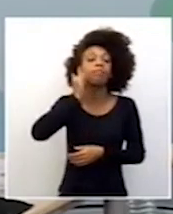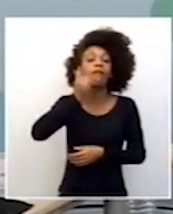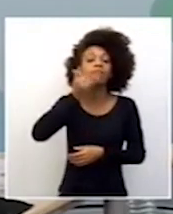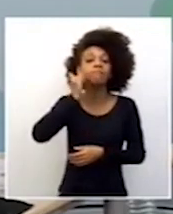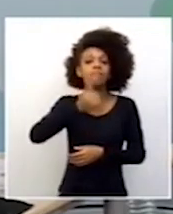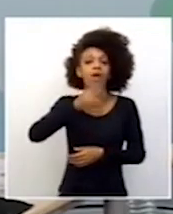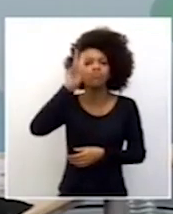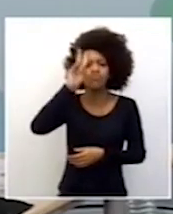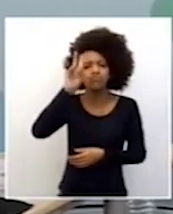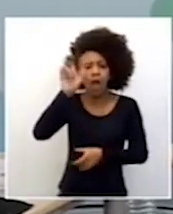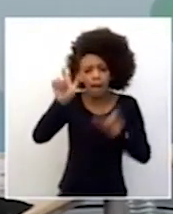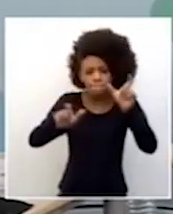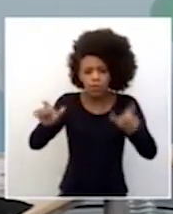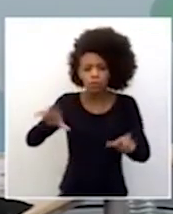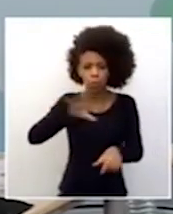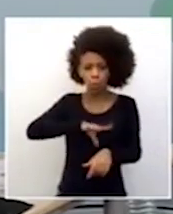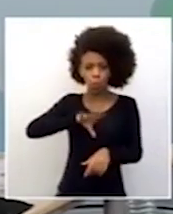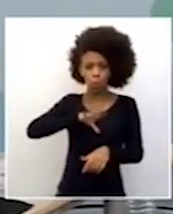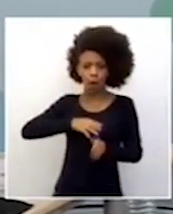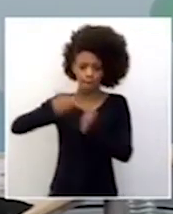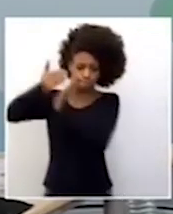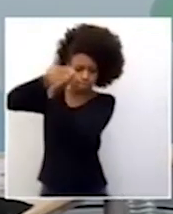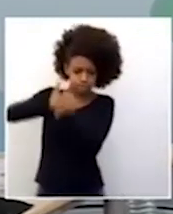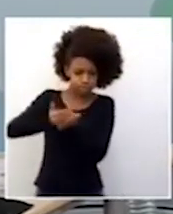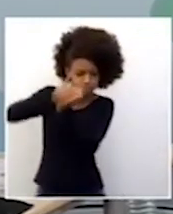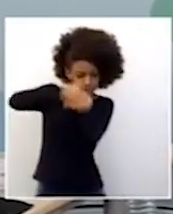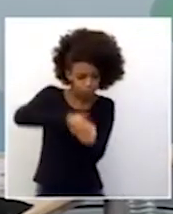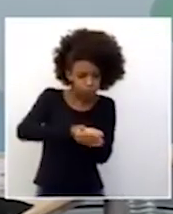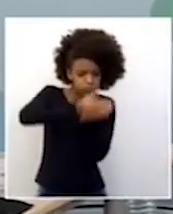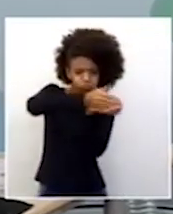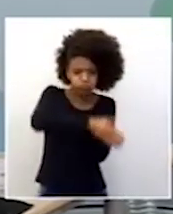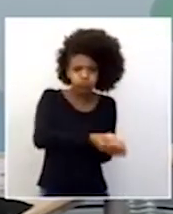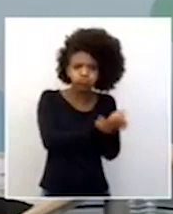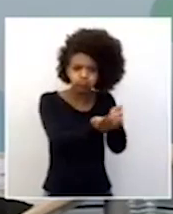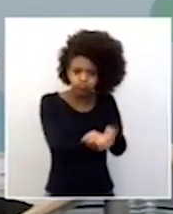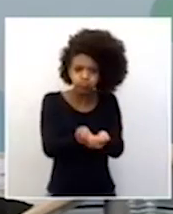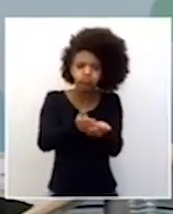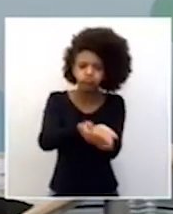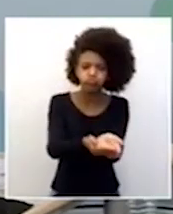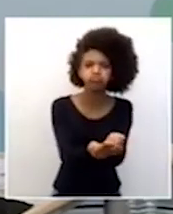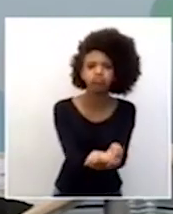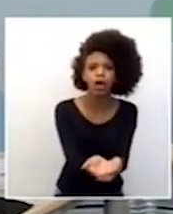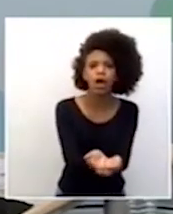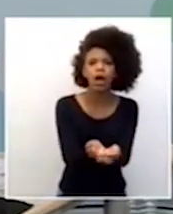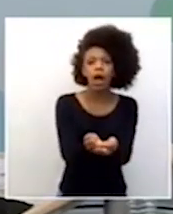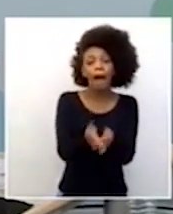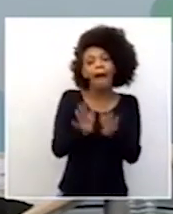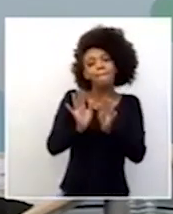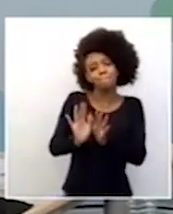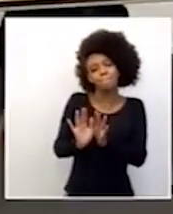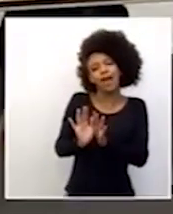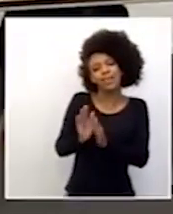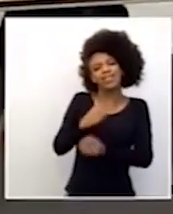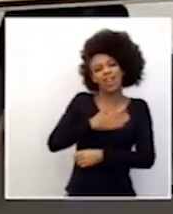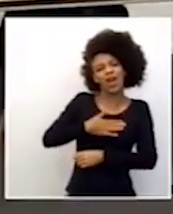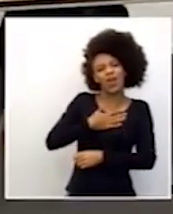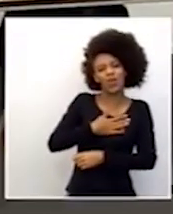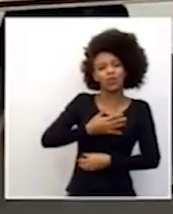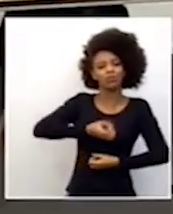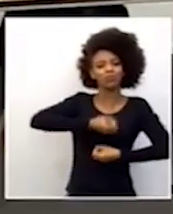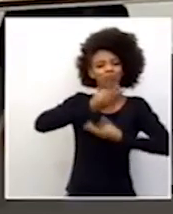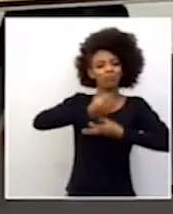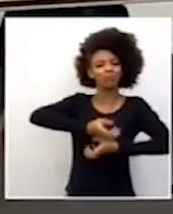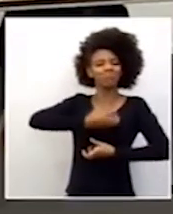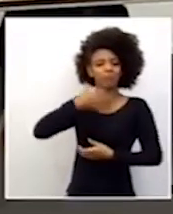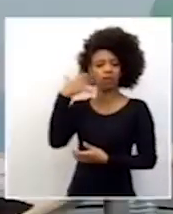dos portugueses, né? Desbravando os mares, né? Mas o que eu prefiro realmente dele, dos Camões, são os sonetos. Sim, os O